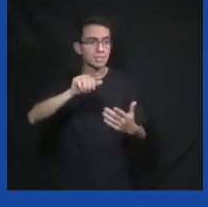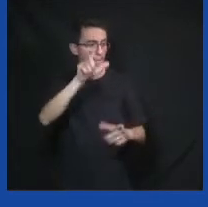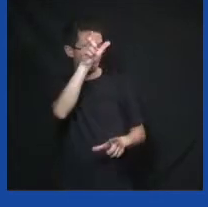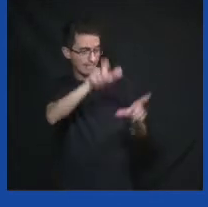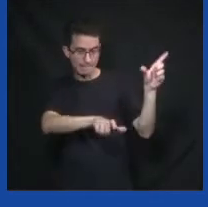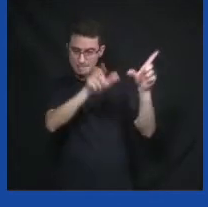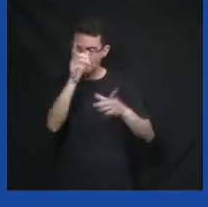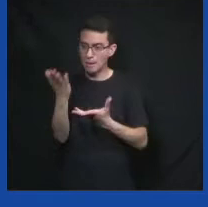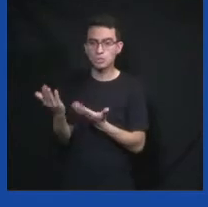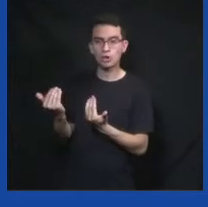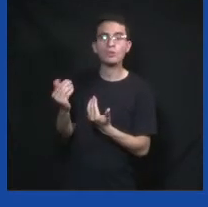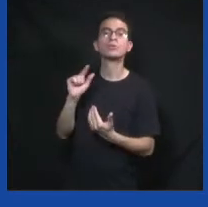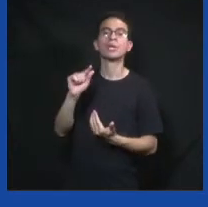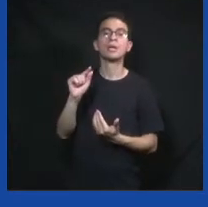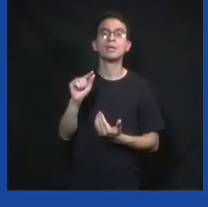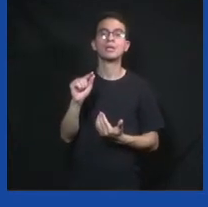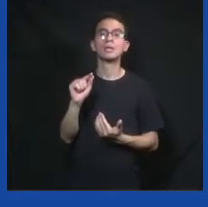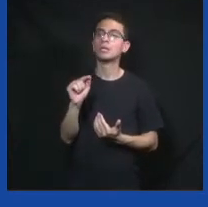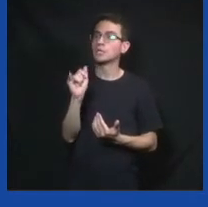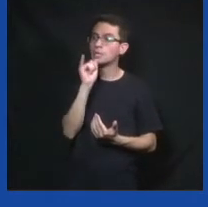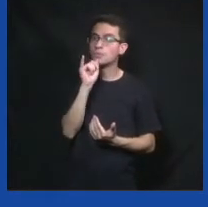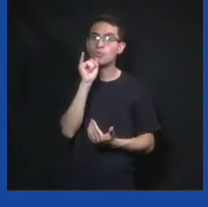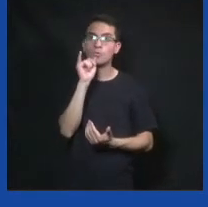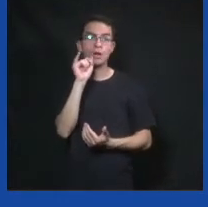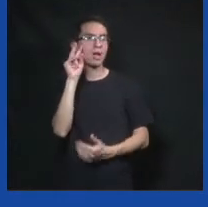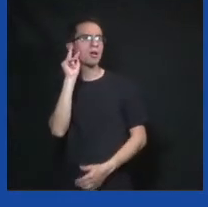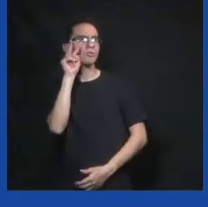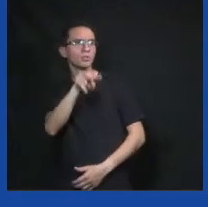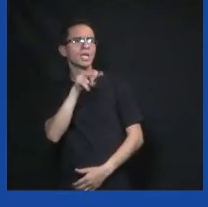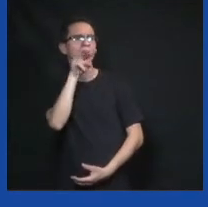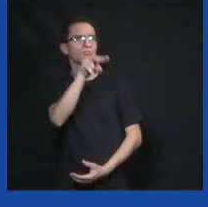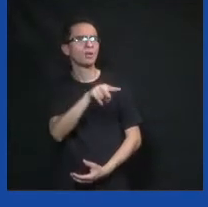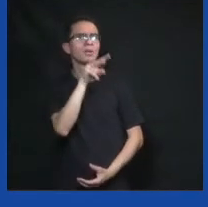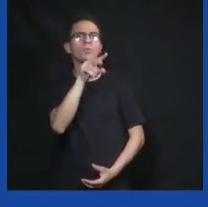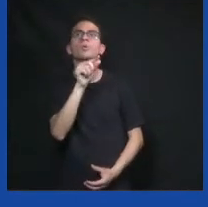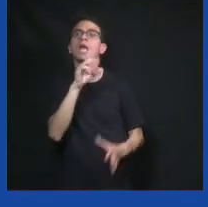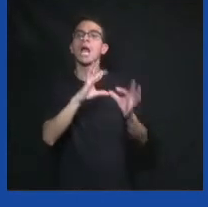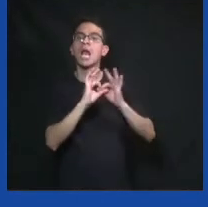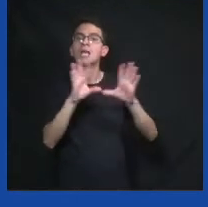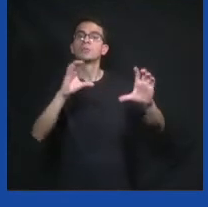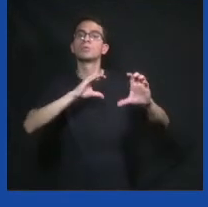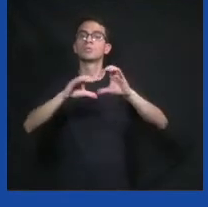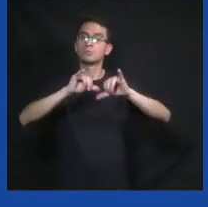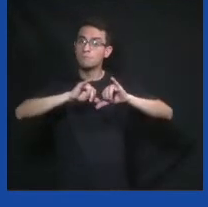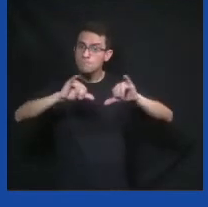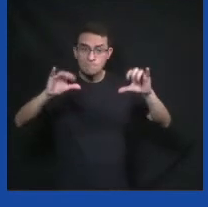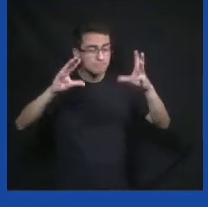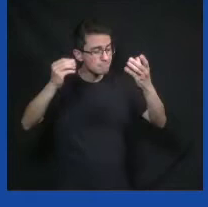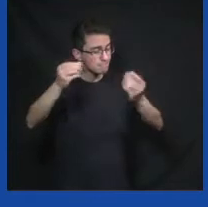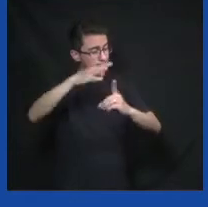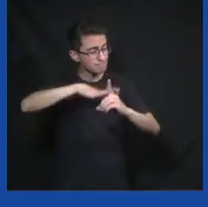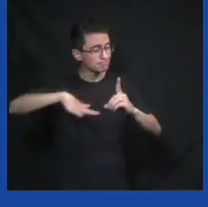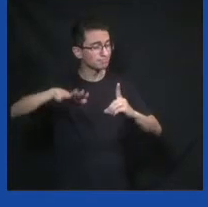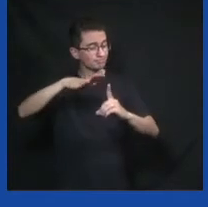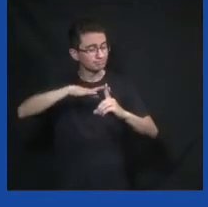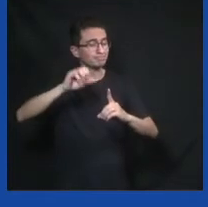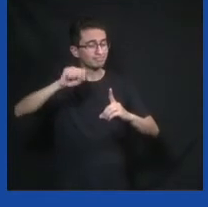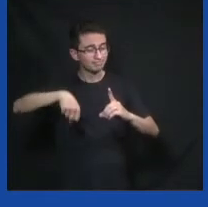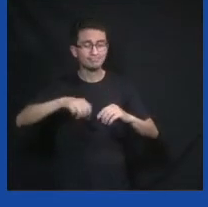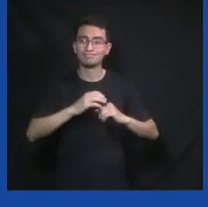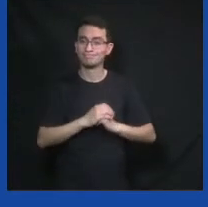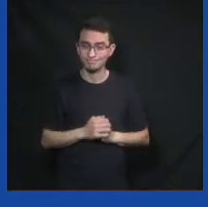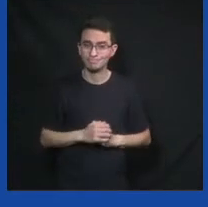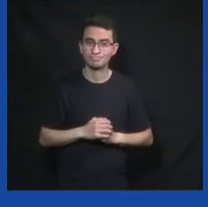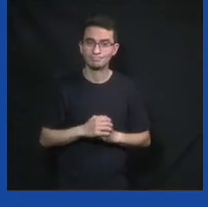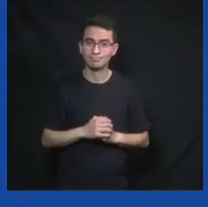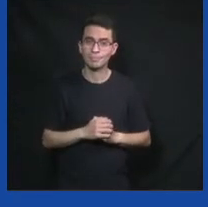corações modelados pela estrutura de comunicação que está disponível nesta sociedade. E eles precisam saber lidar com essa